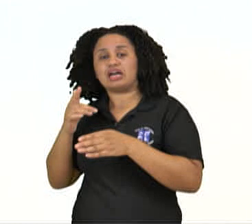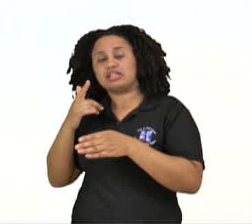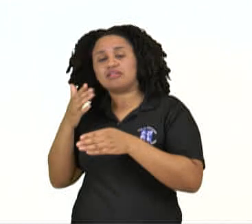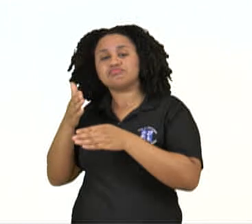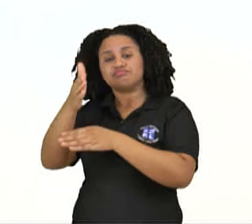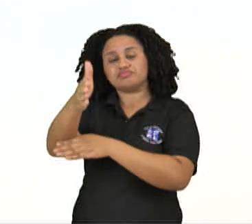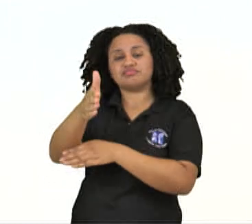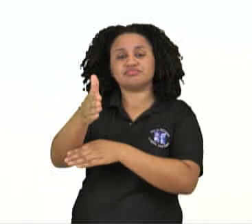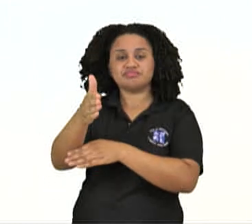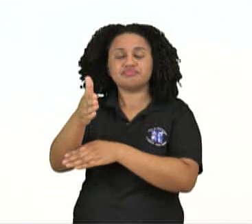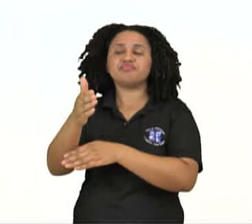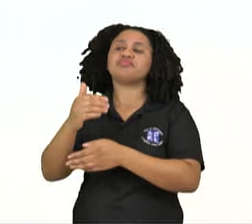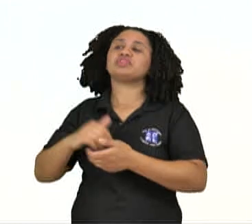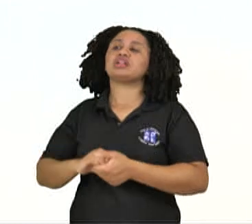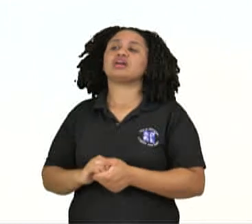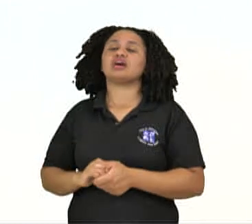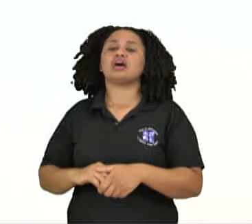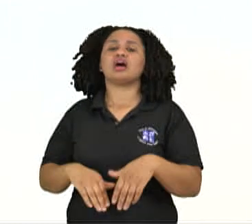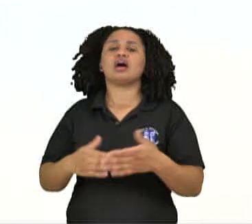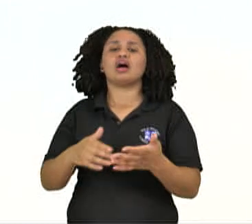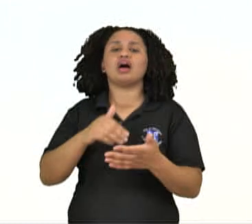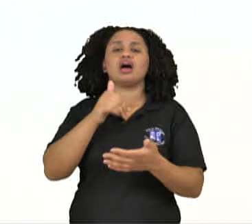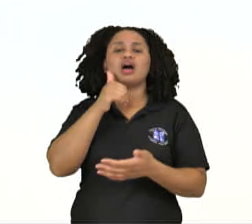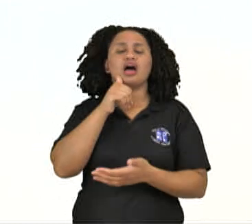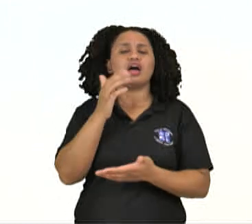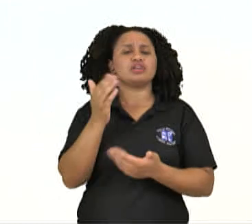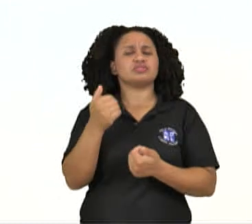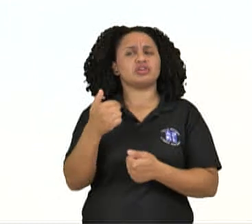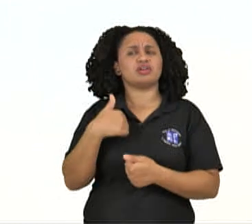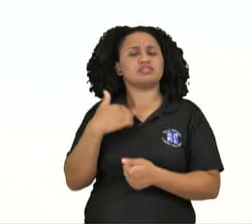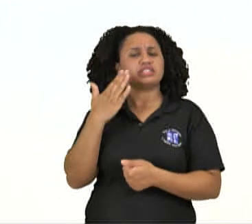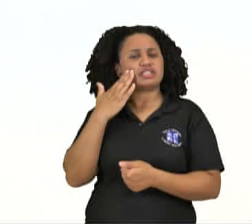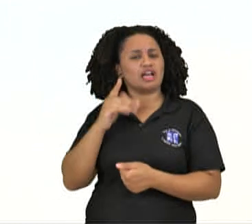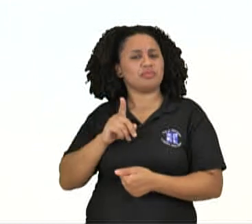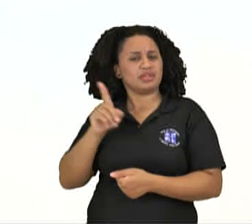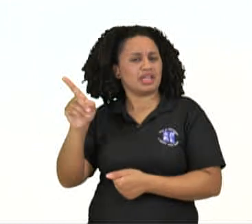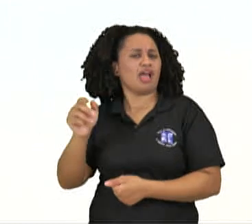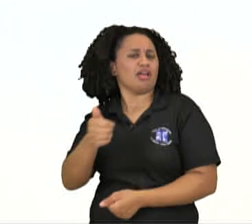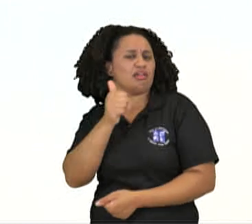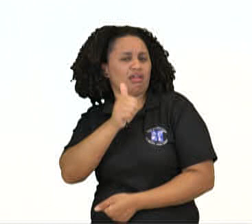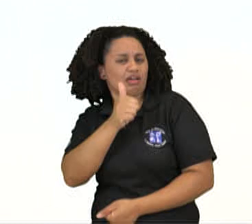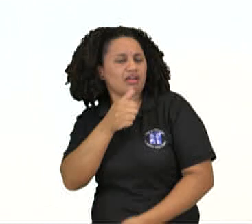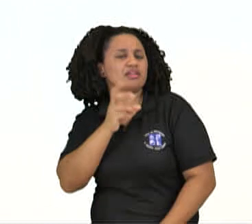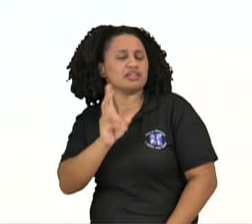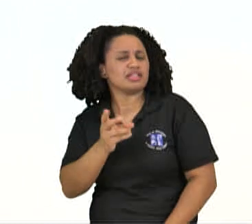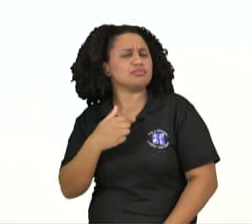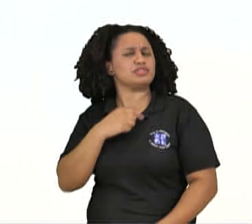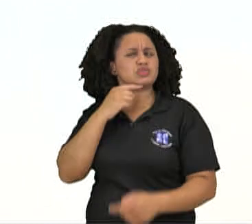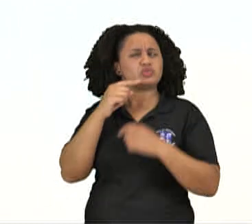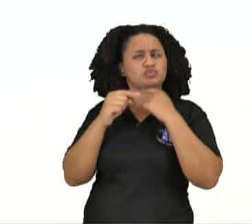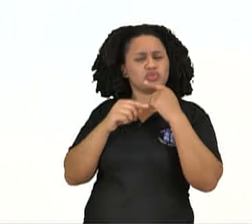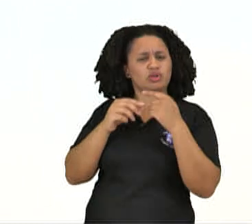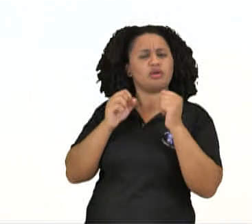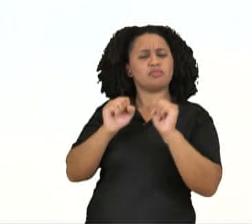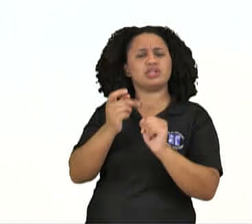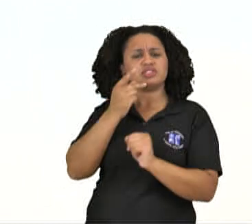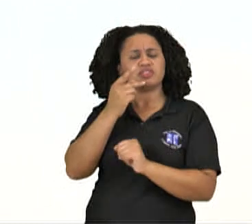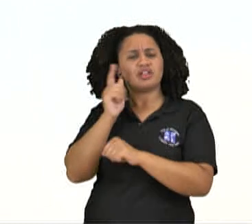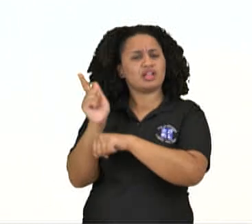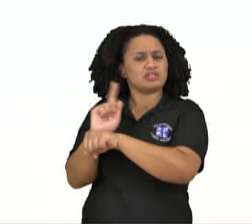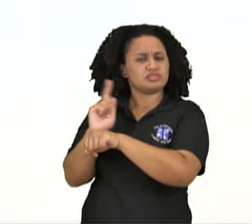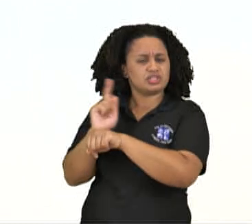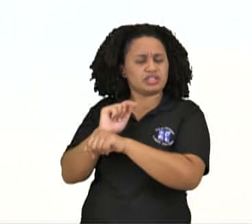moça sabe que o açougueiro bebe muito, duvidou do que disse e pediu para falar com o gerente.